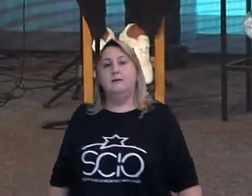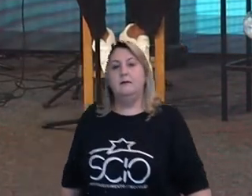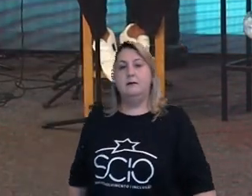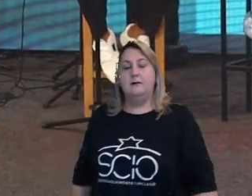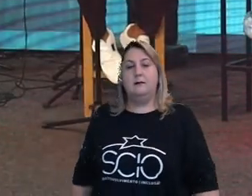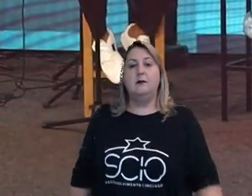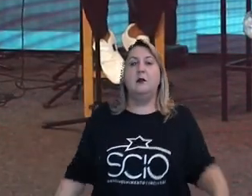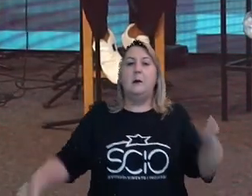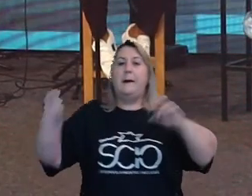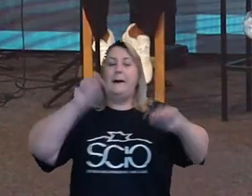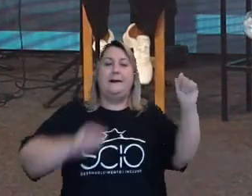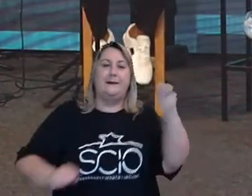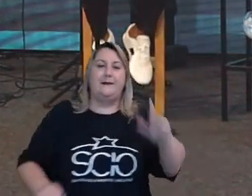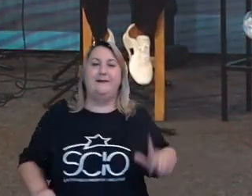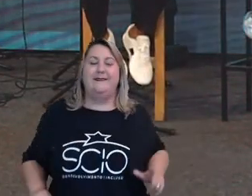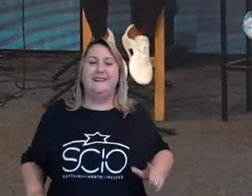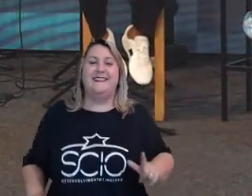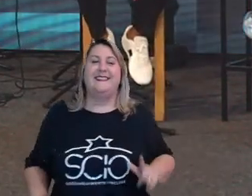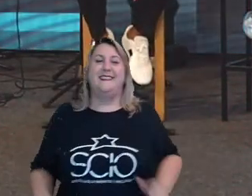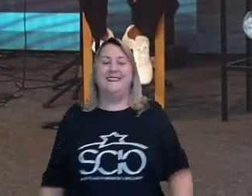Citrosuco na boate azul.